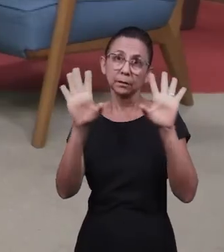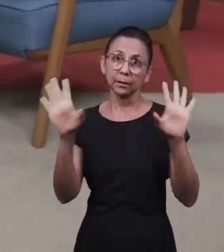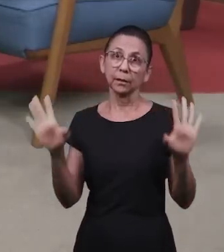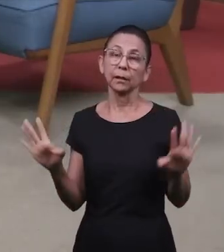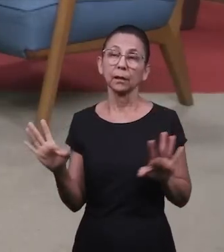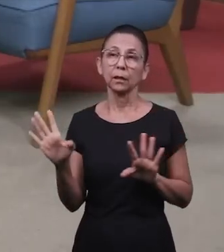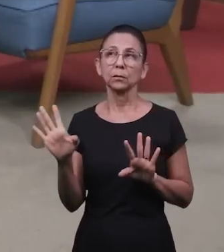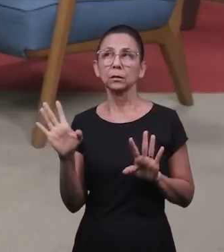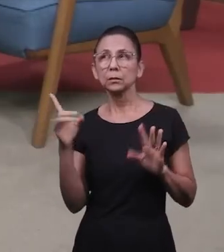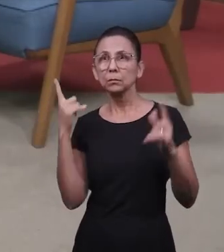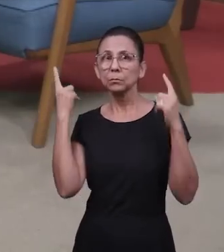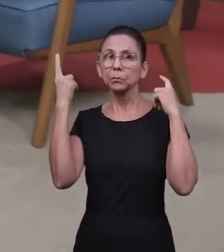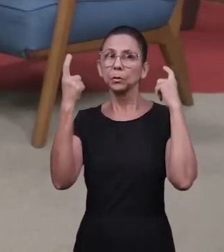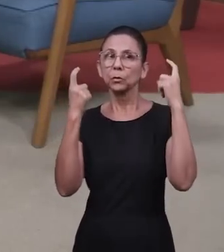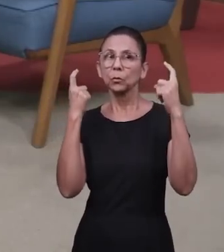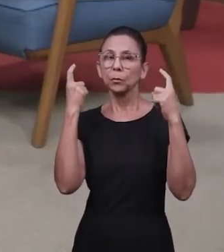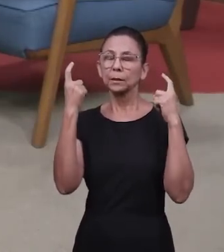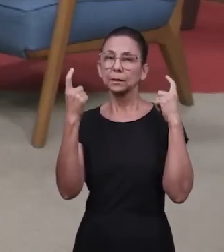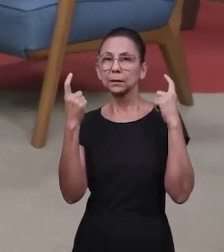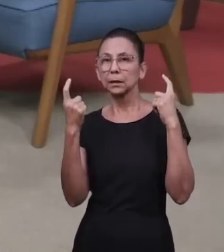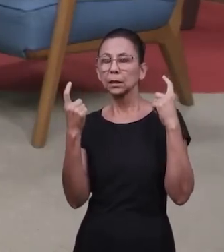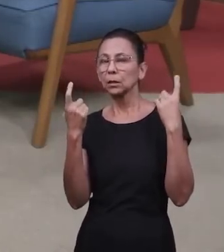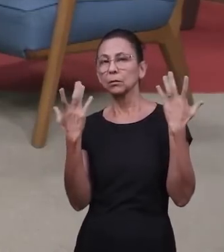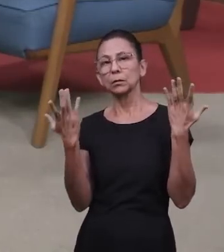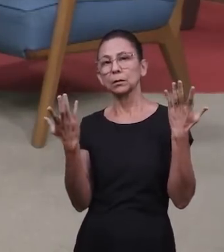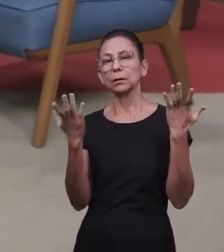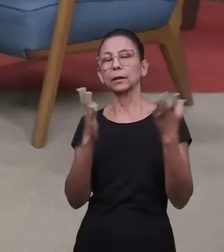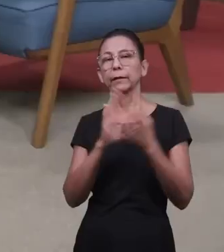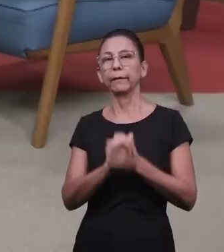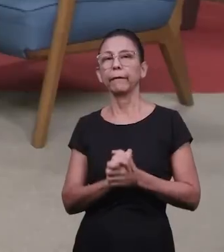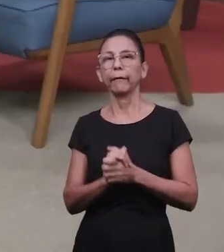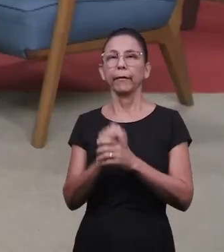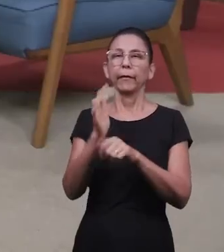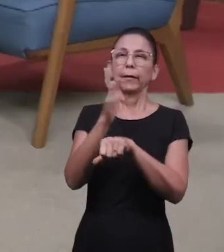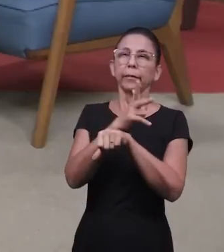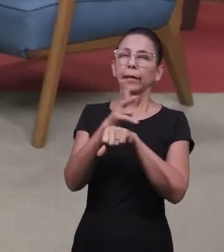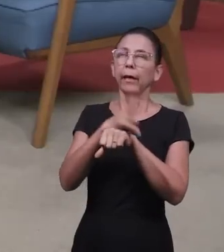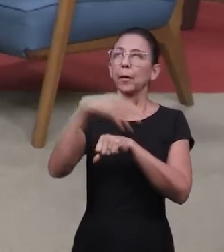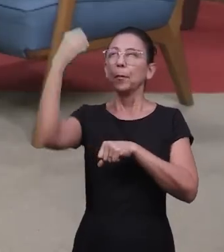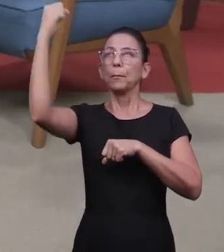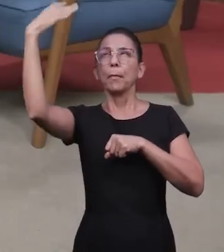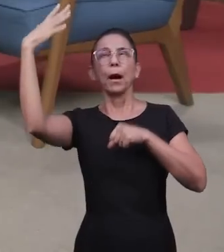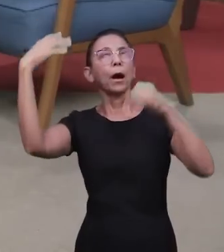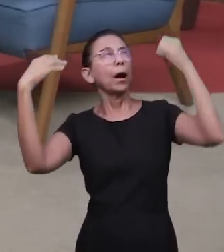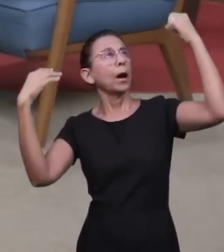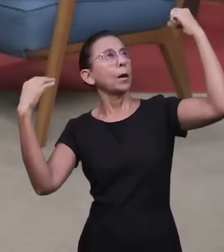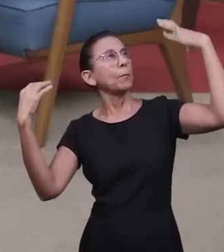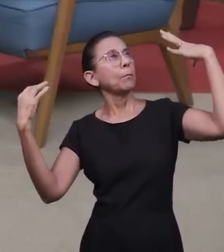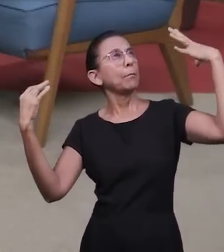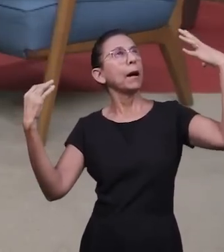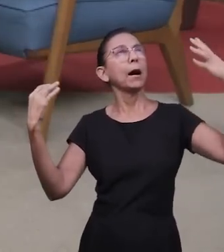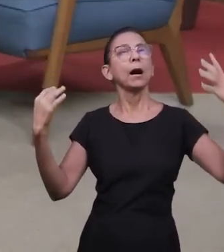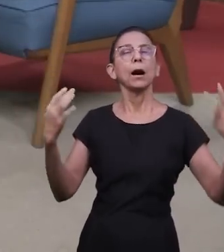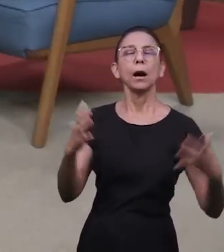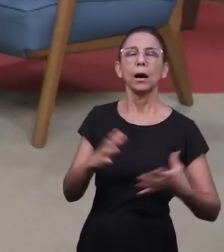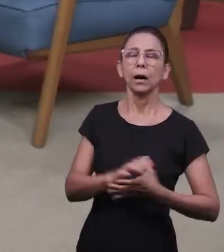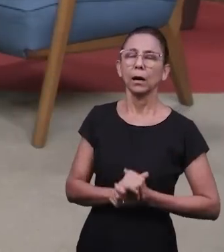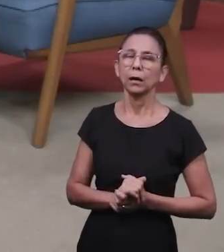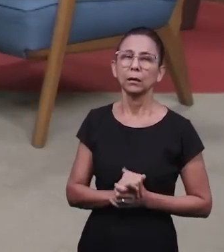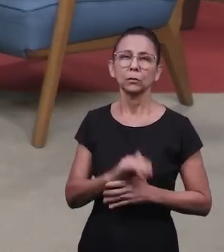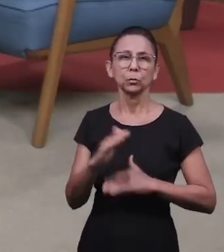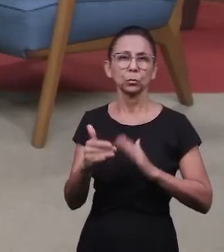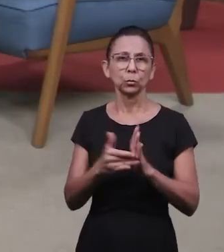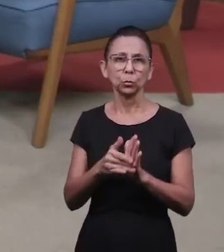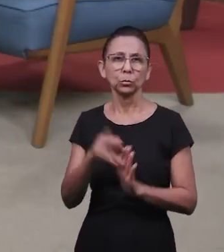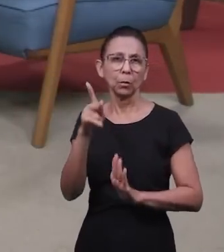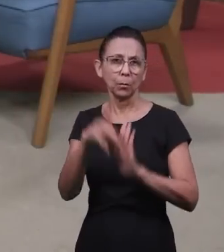toda uma preocupação no que envolve a técnica, as câmeras, iluminação, o que nós vamos trazer